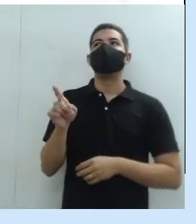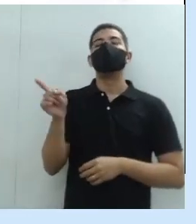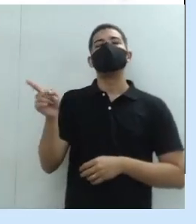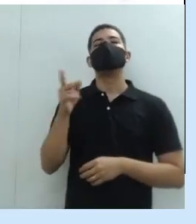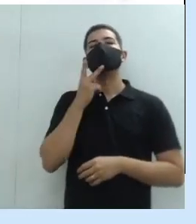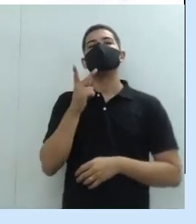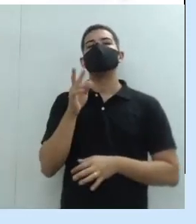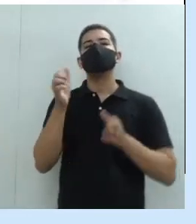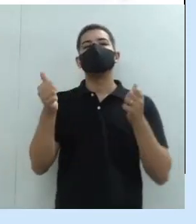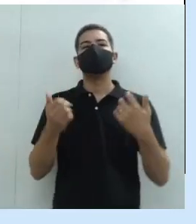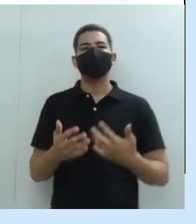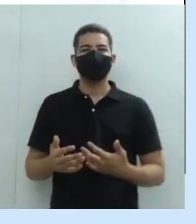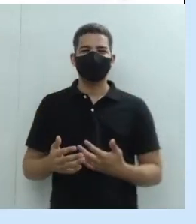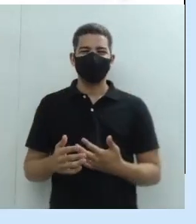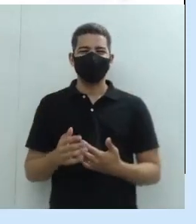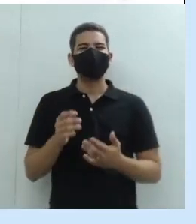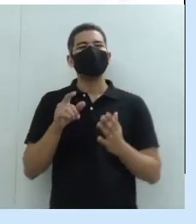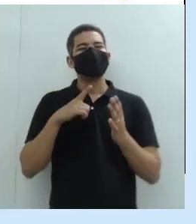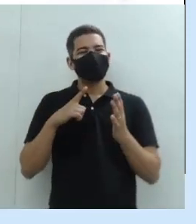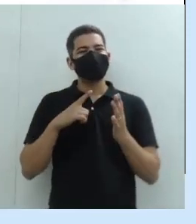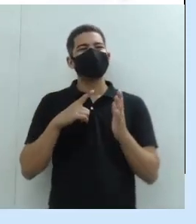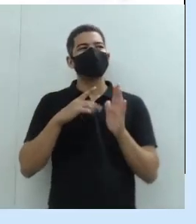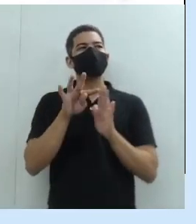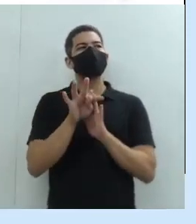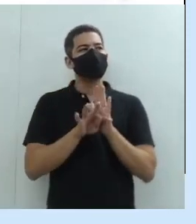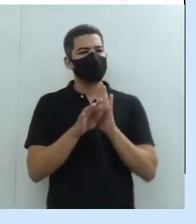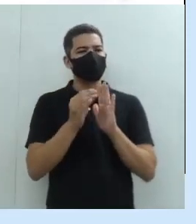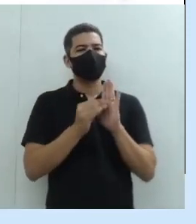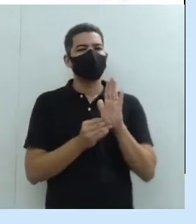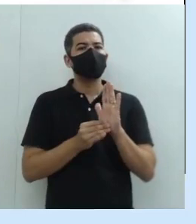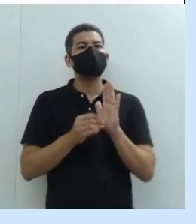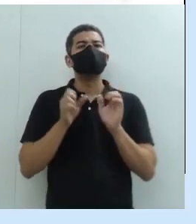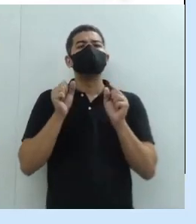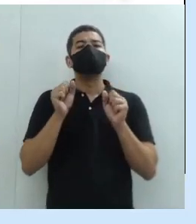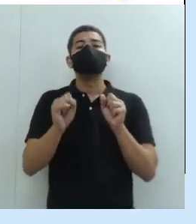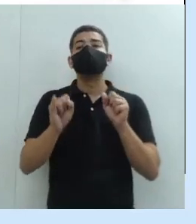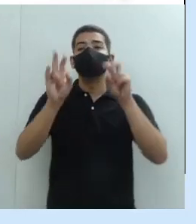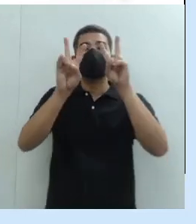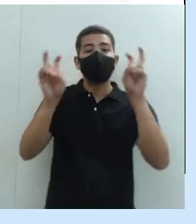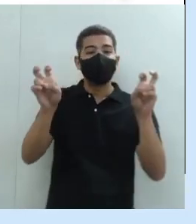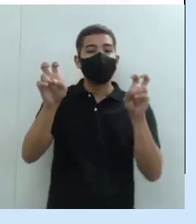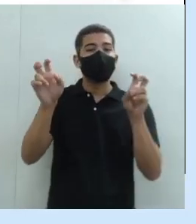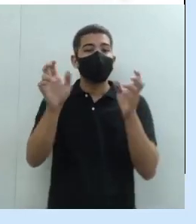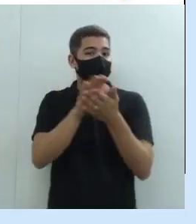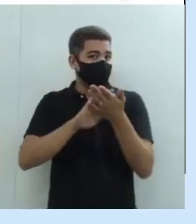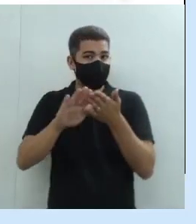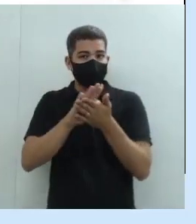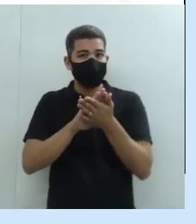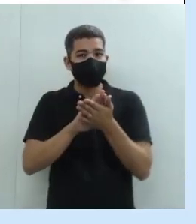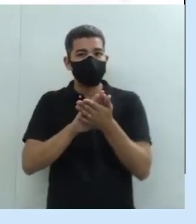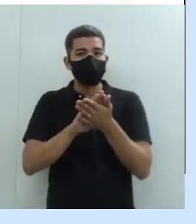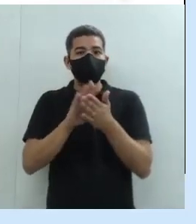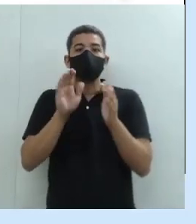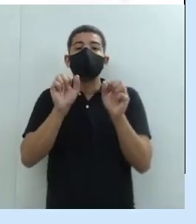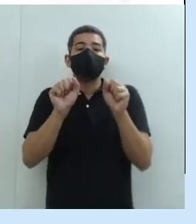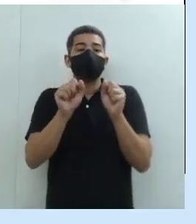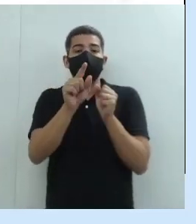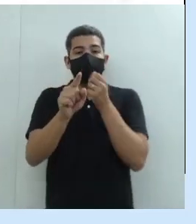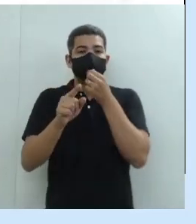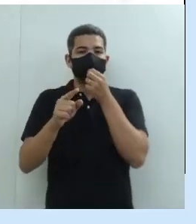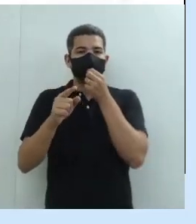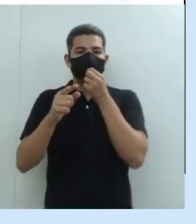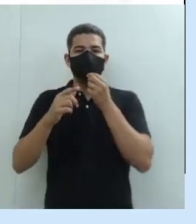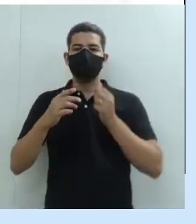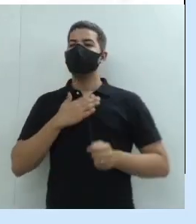isso, você está indiretamente dizendo que aquilo ali foi algo que veio da sua cabeça. E isso não é verdade.